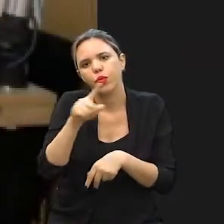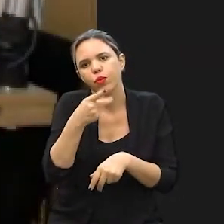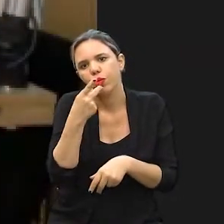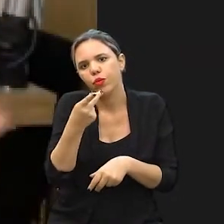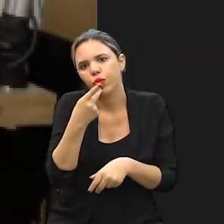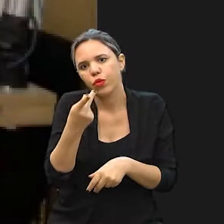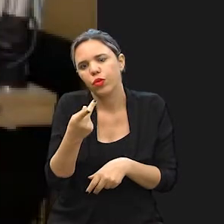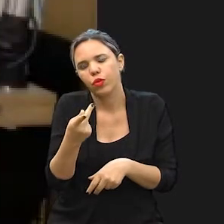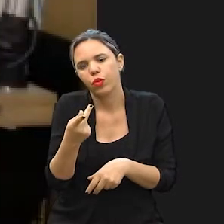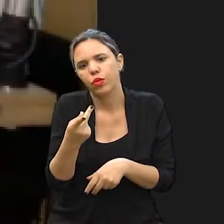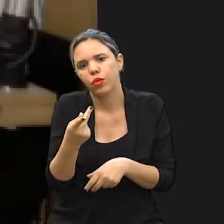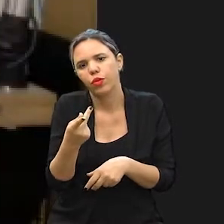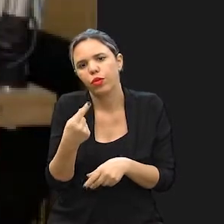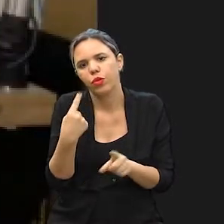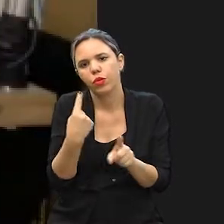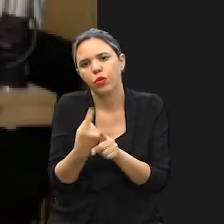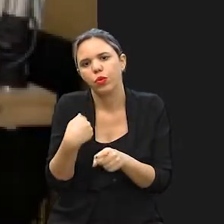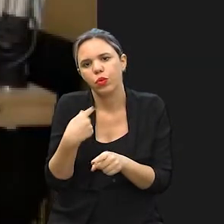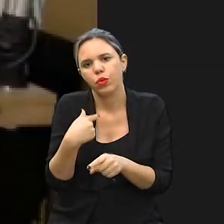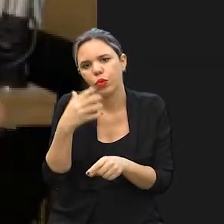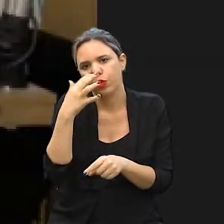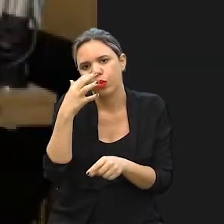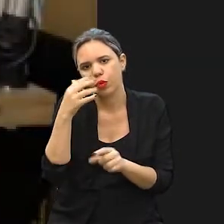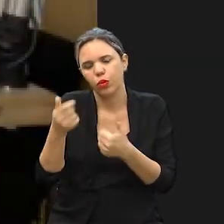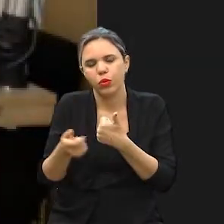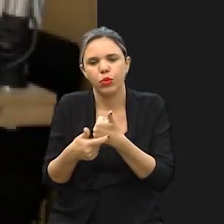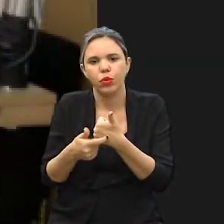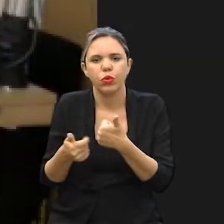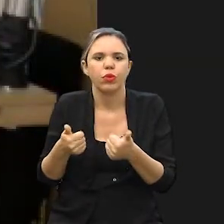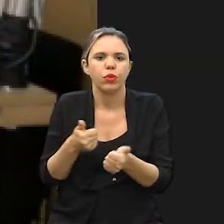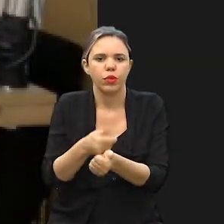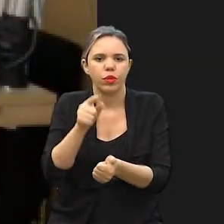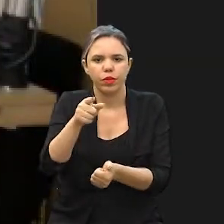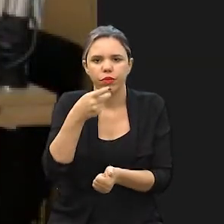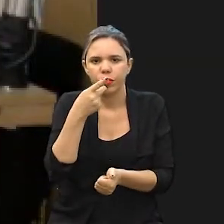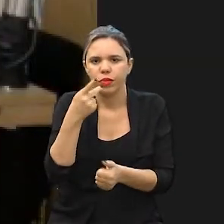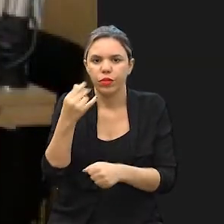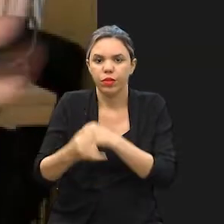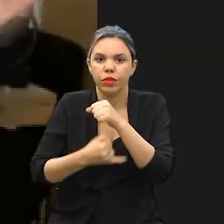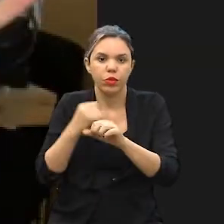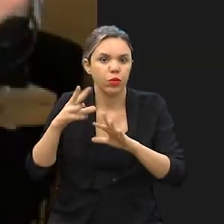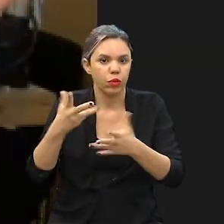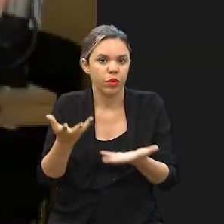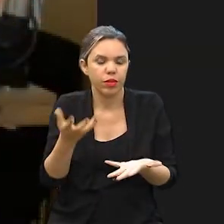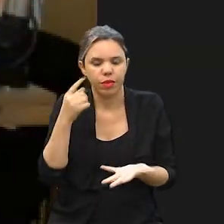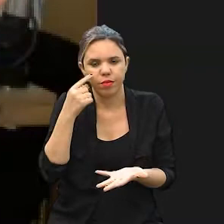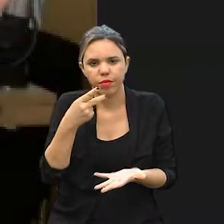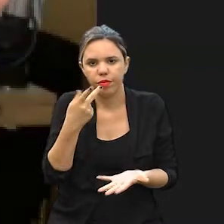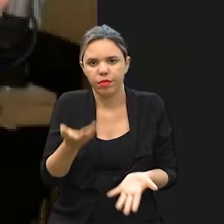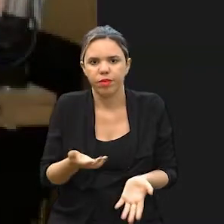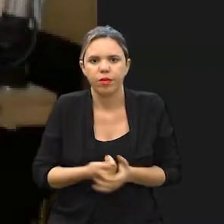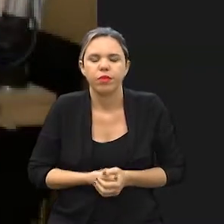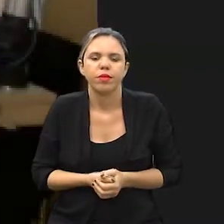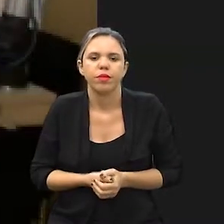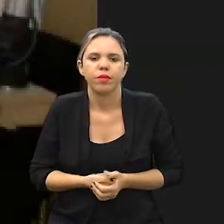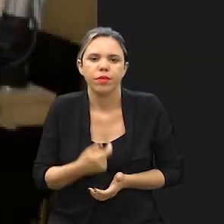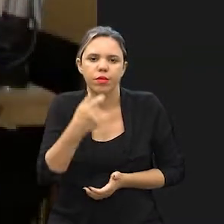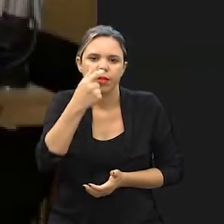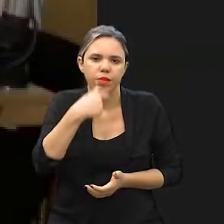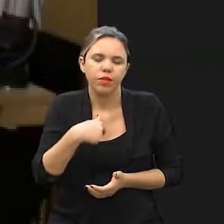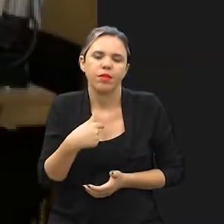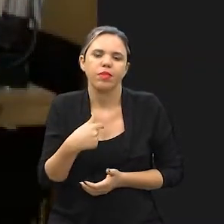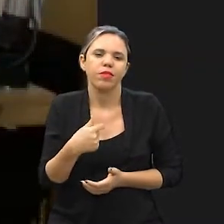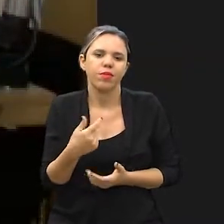fala quando encontra com a gente, os fãs, os seguidores, fala, cara, você fala na internet tudo que a gente queria falar. Então eu sou